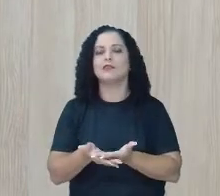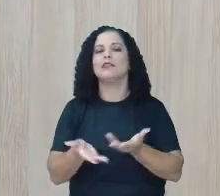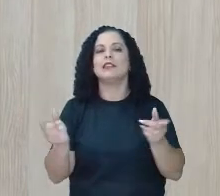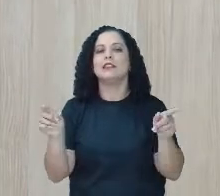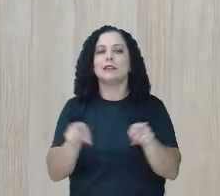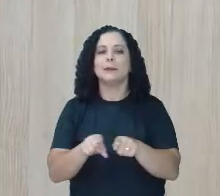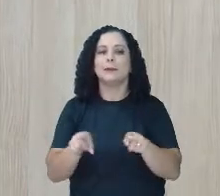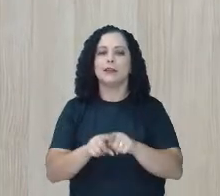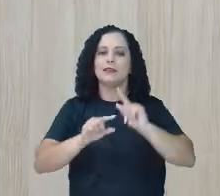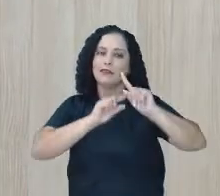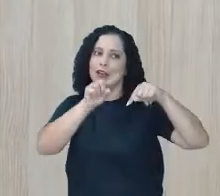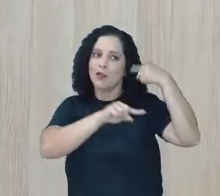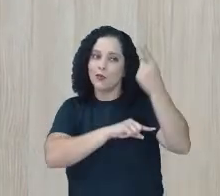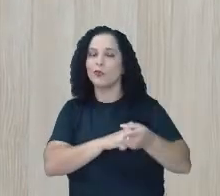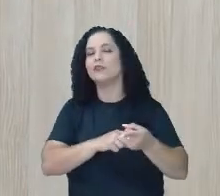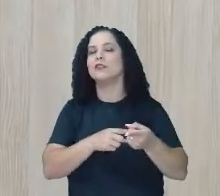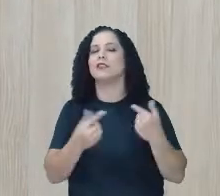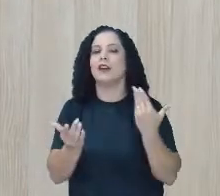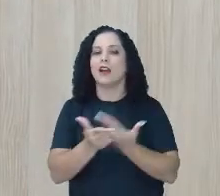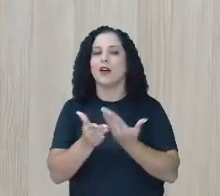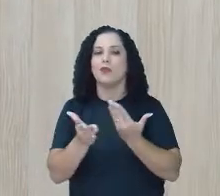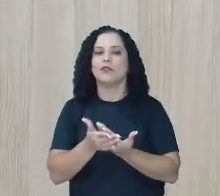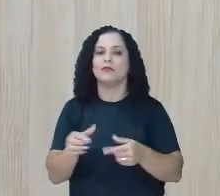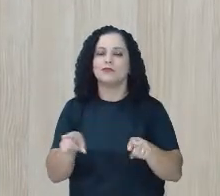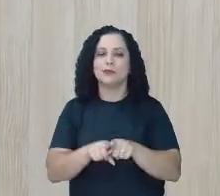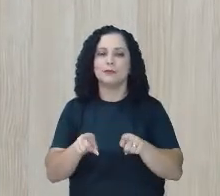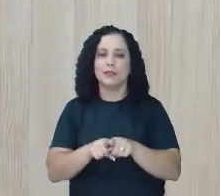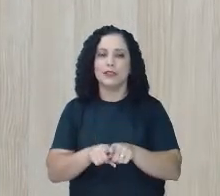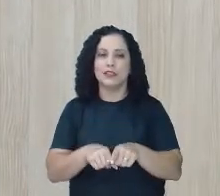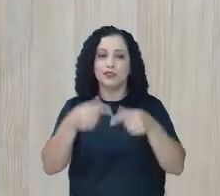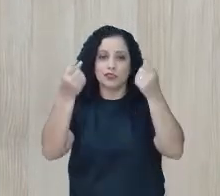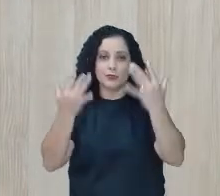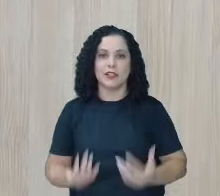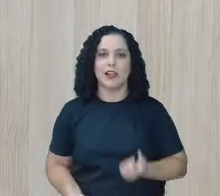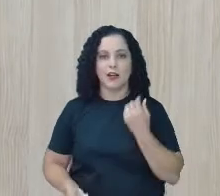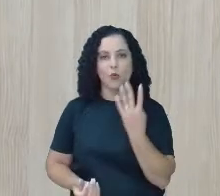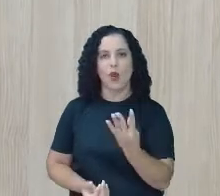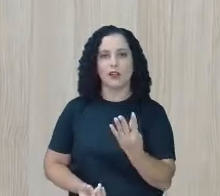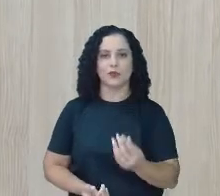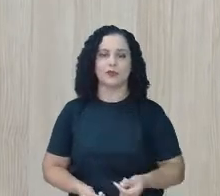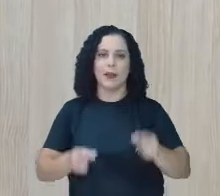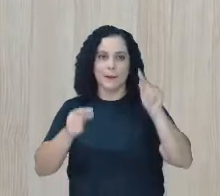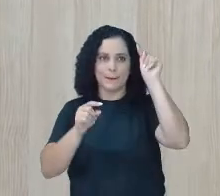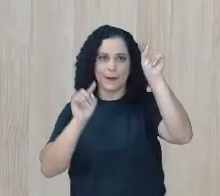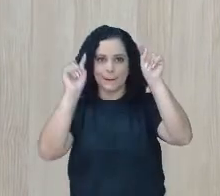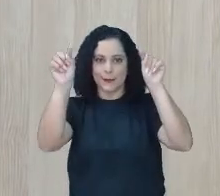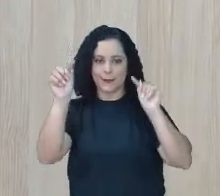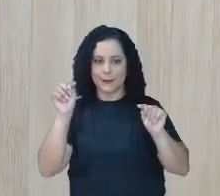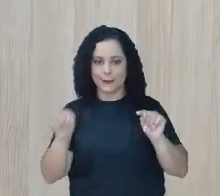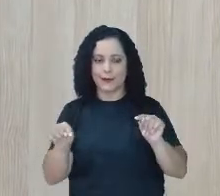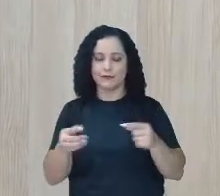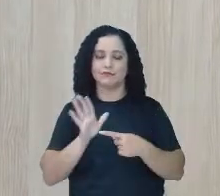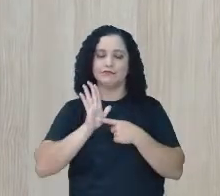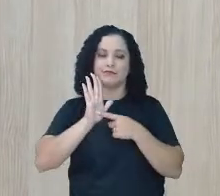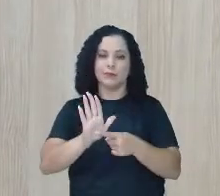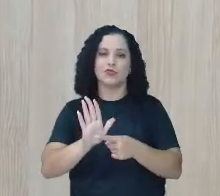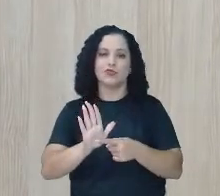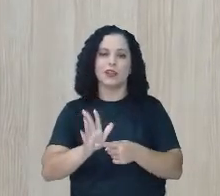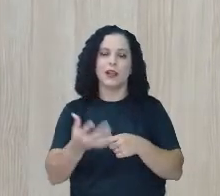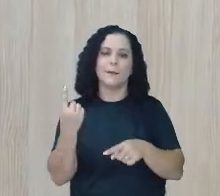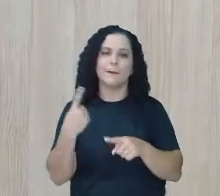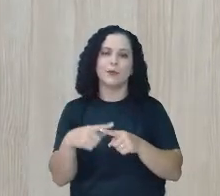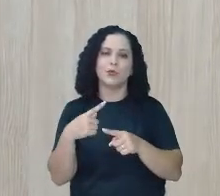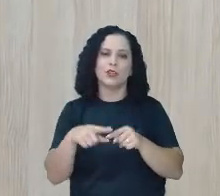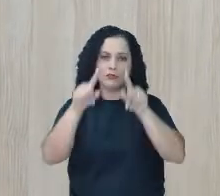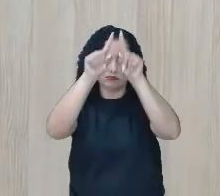raciocínio para falar de quadriláteros. Então, vai ser interessante a gente até trazer para mostrar o formato, né, em relação ao triângulo, por que